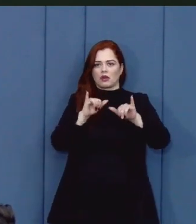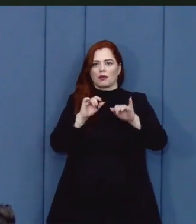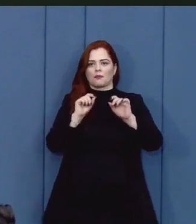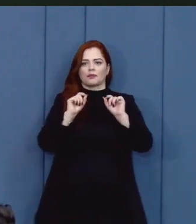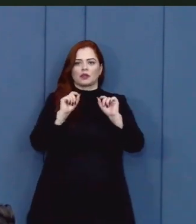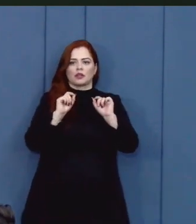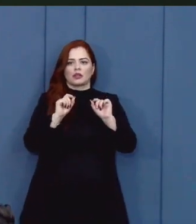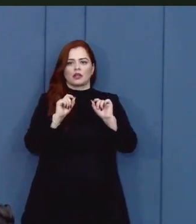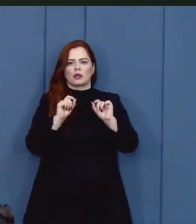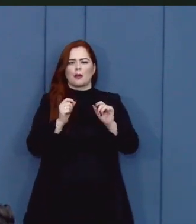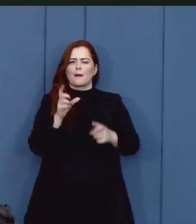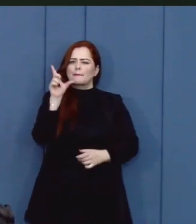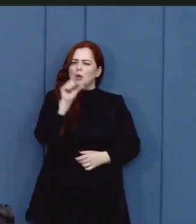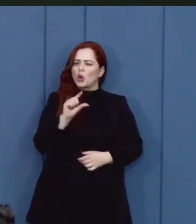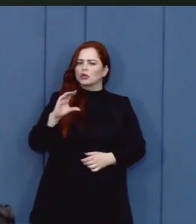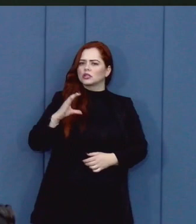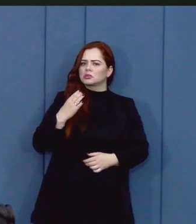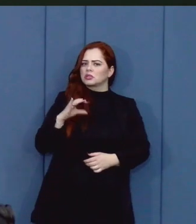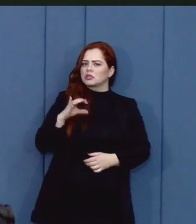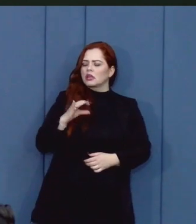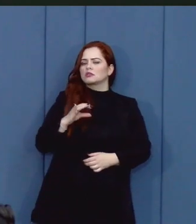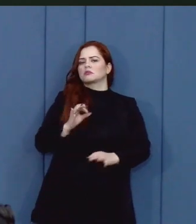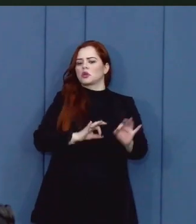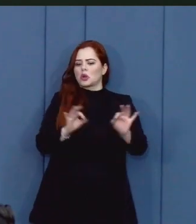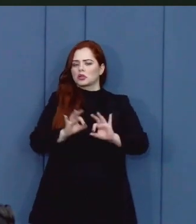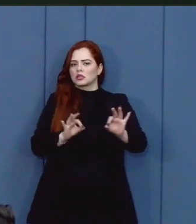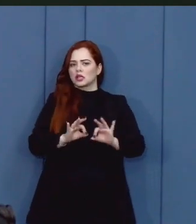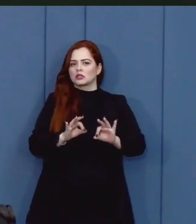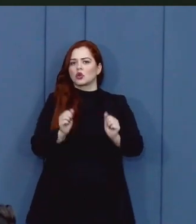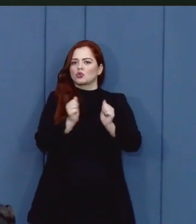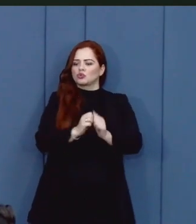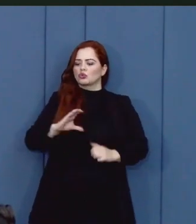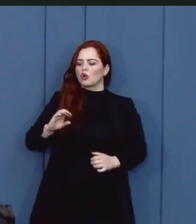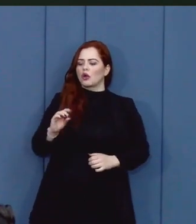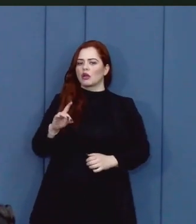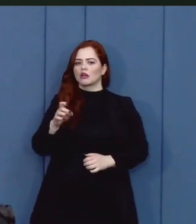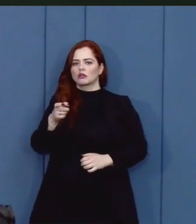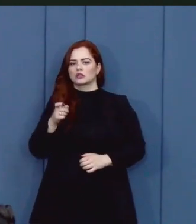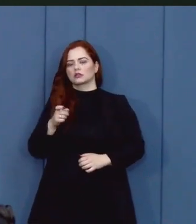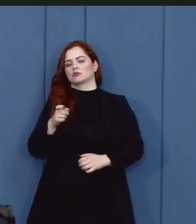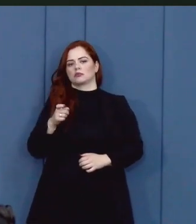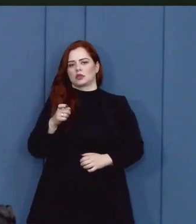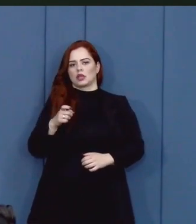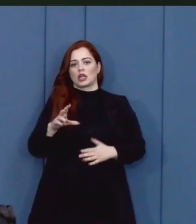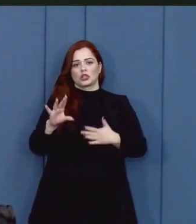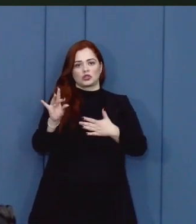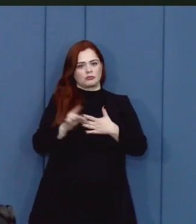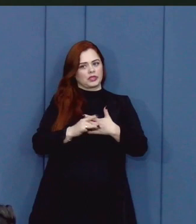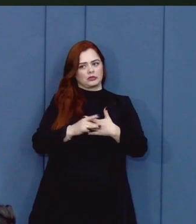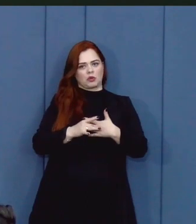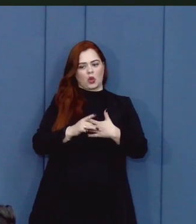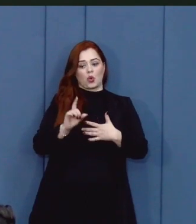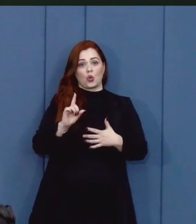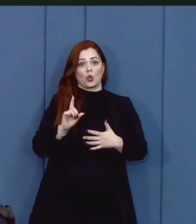CCPR, muito pouca ciência se faz no comitê do Códex de pesticida. O de contaminantes não,